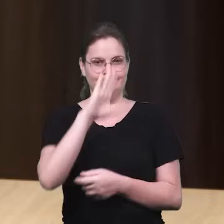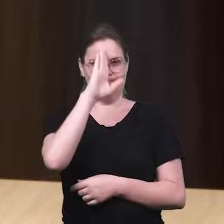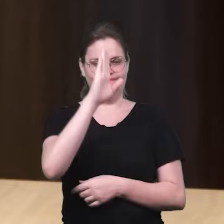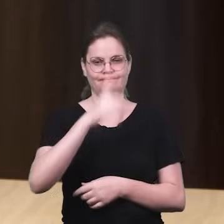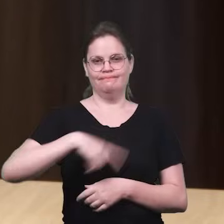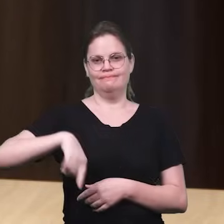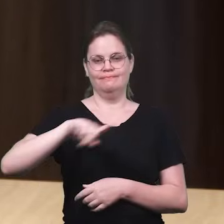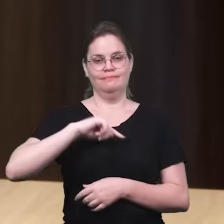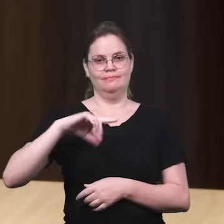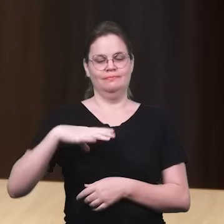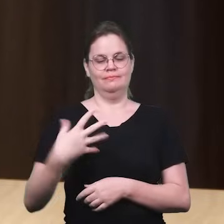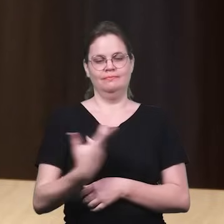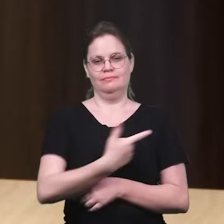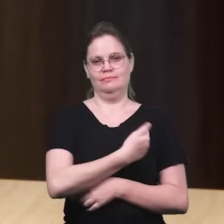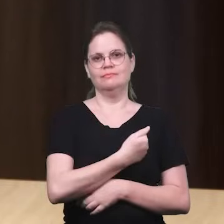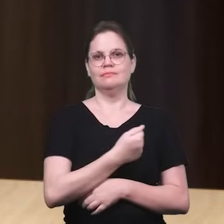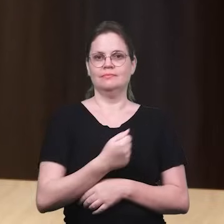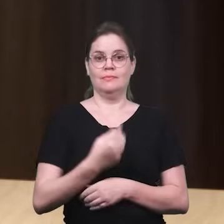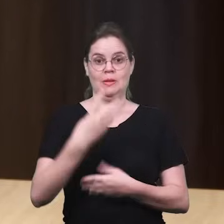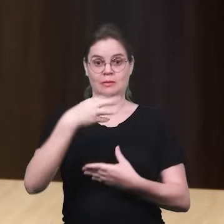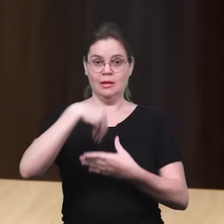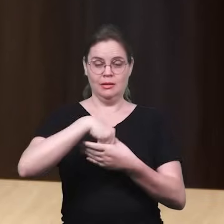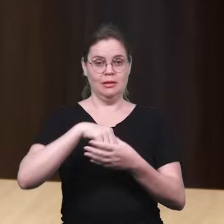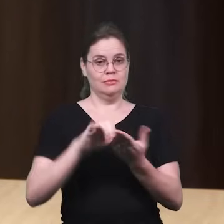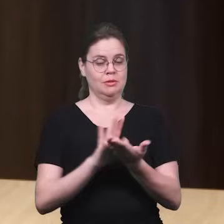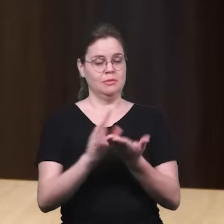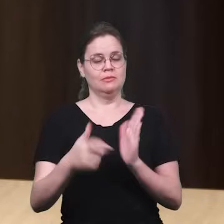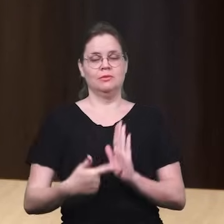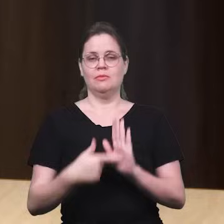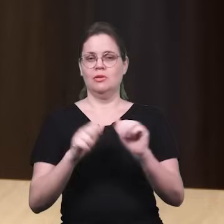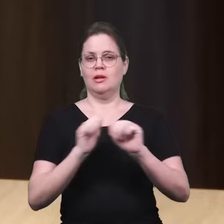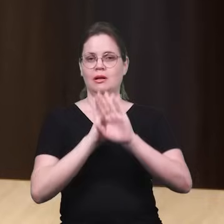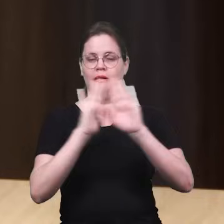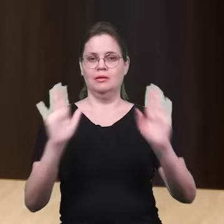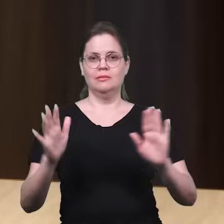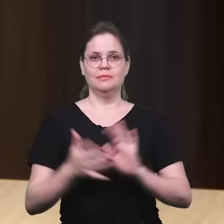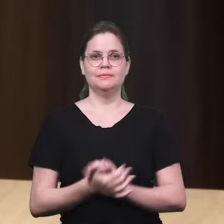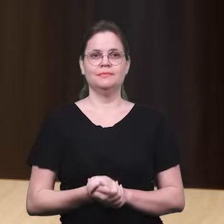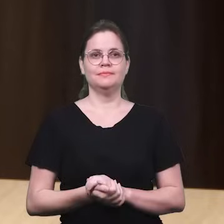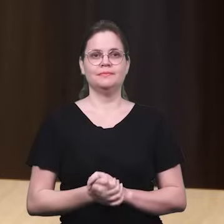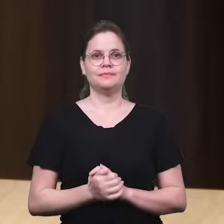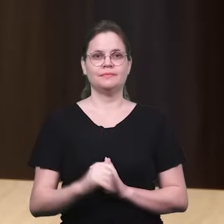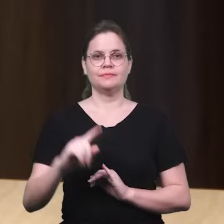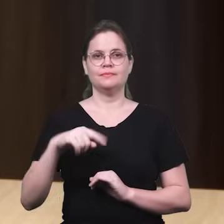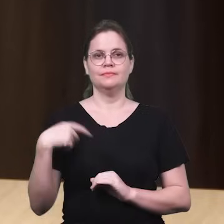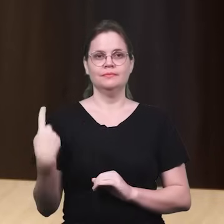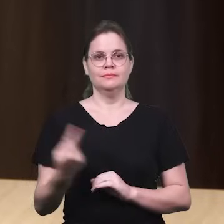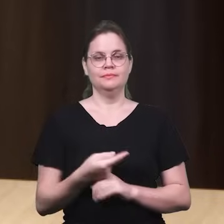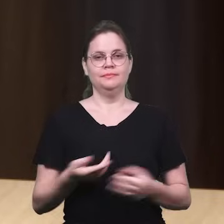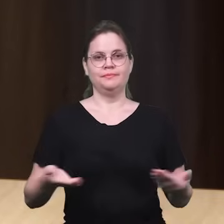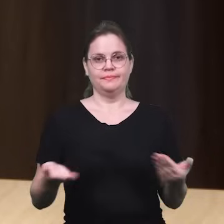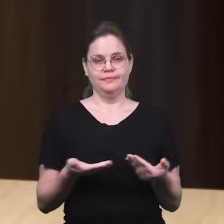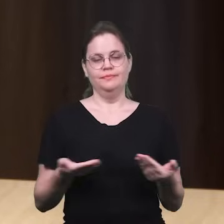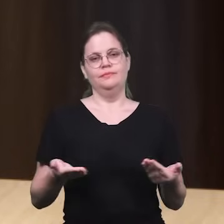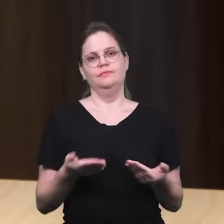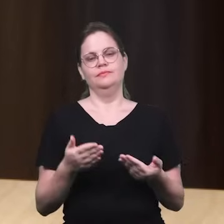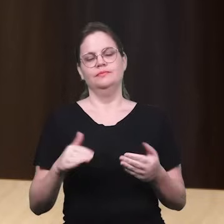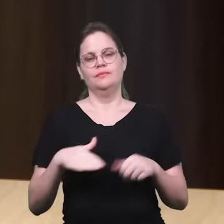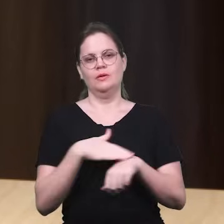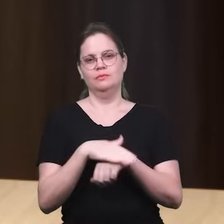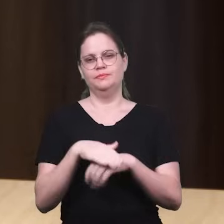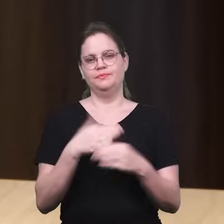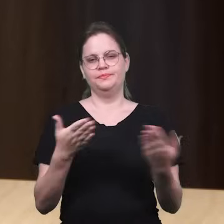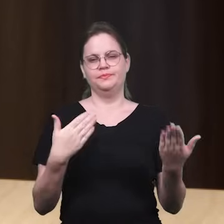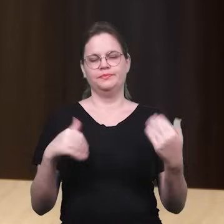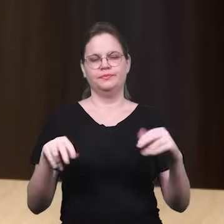nossa salvação, central na Bíblia. E nós vamos tratar nesse episódio de um assunto